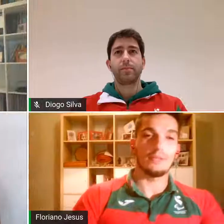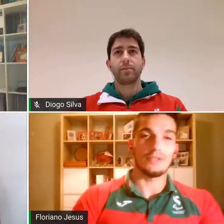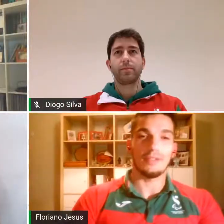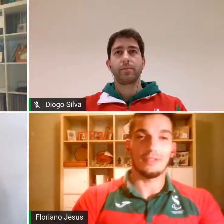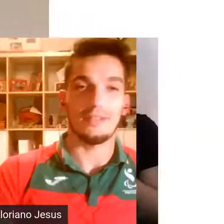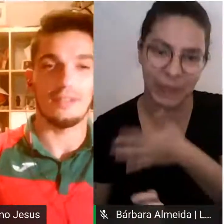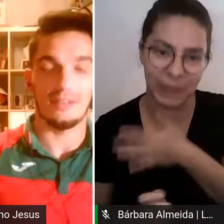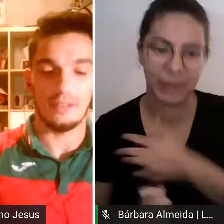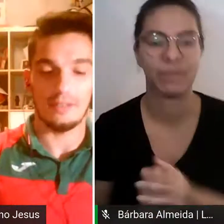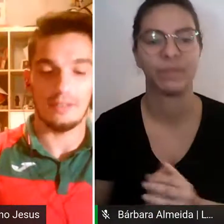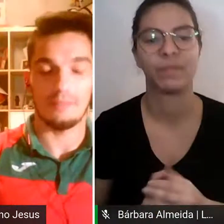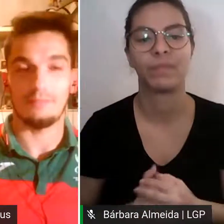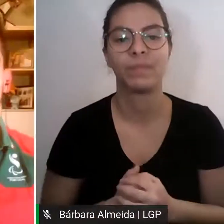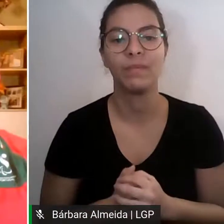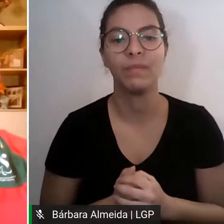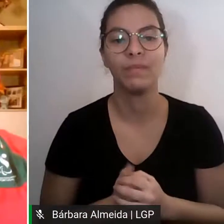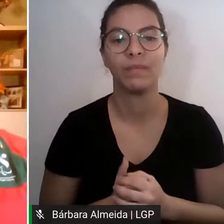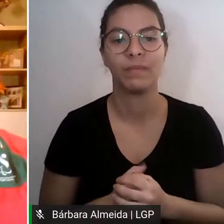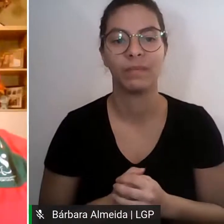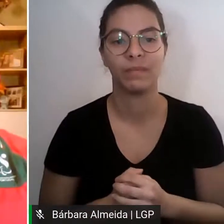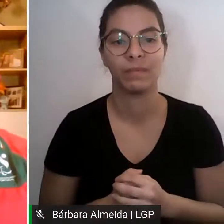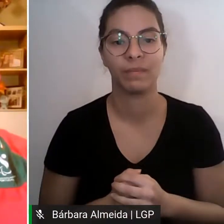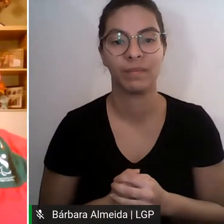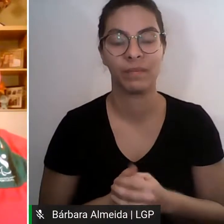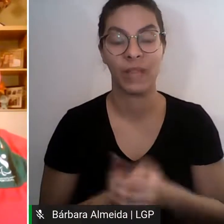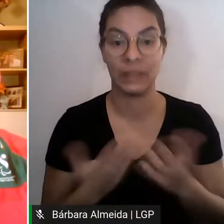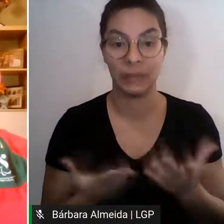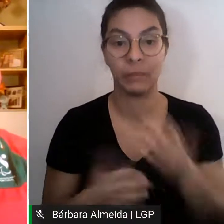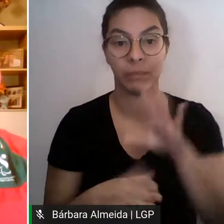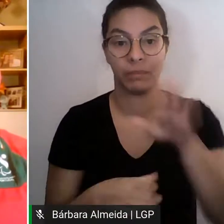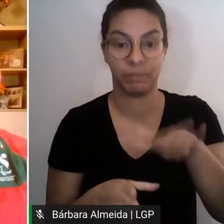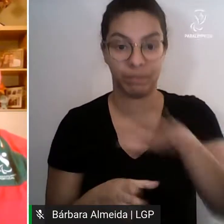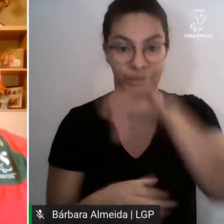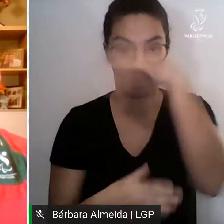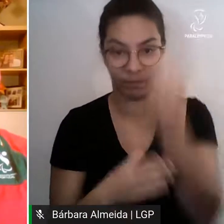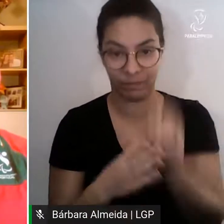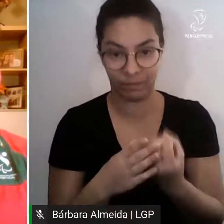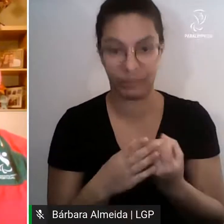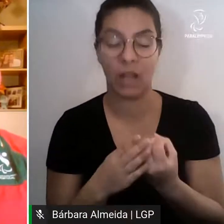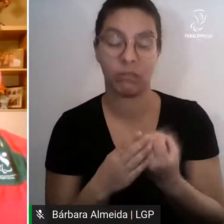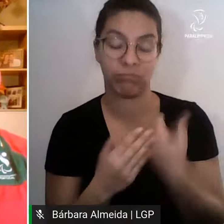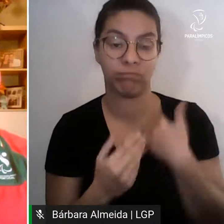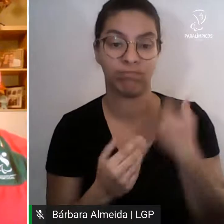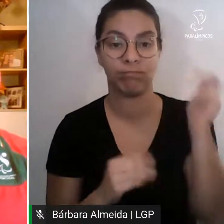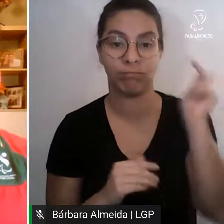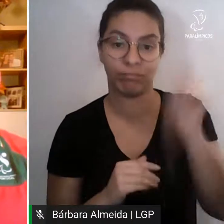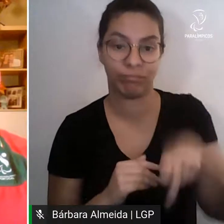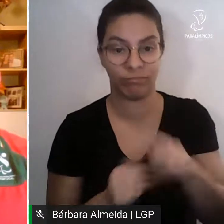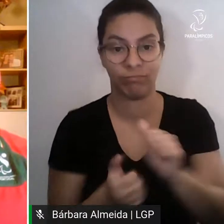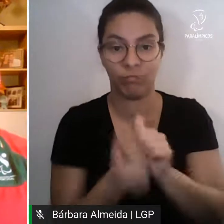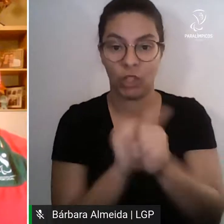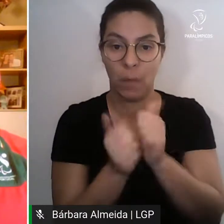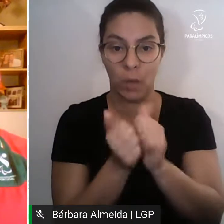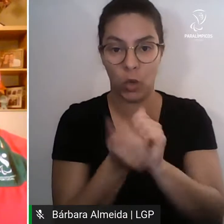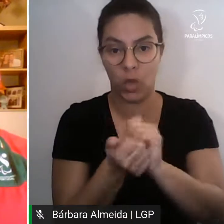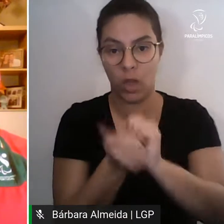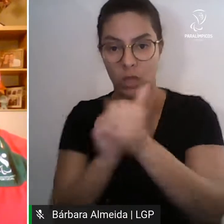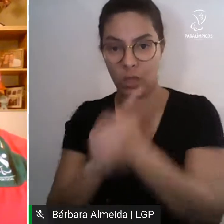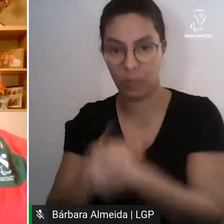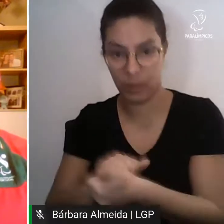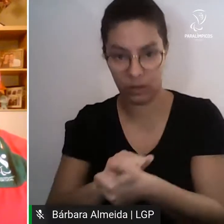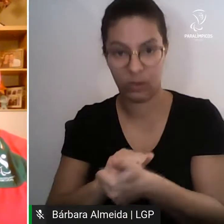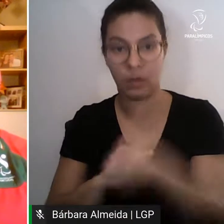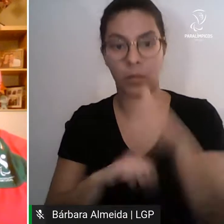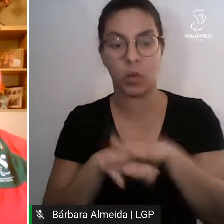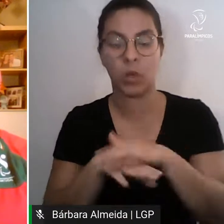A minha chegada no basquete, ou melhor, no desporto adaptado, foi através do centro de